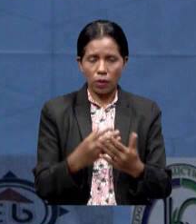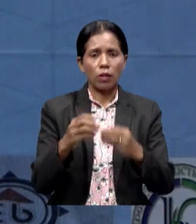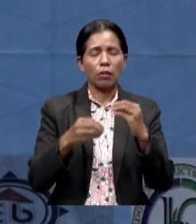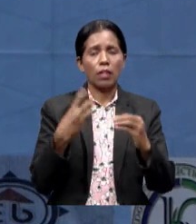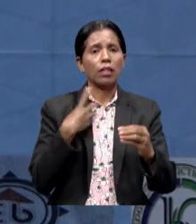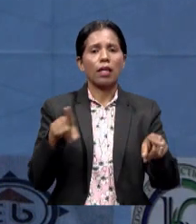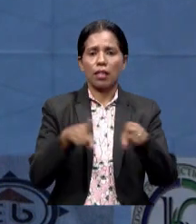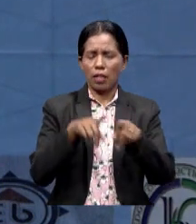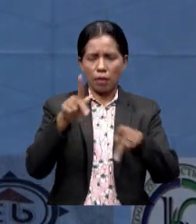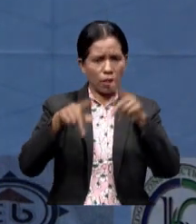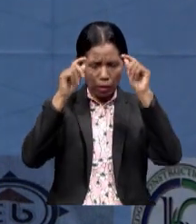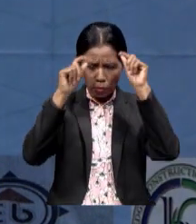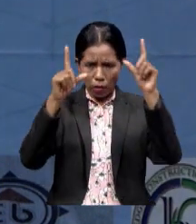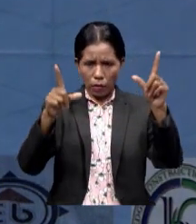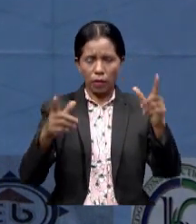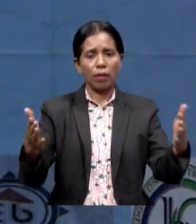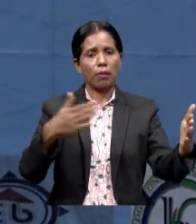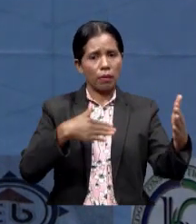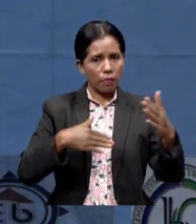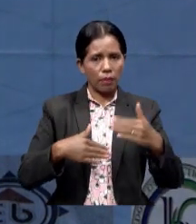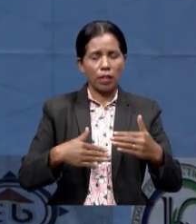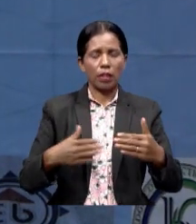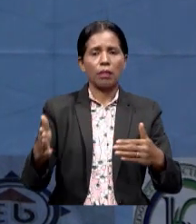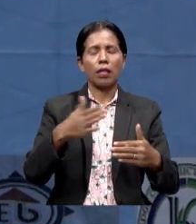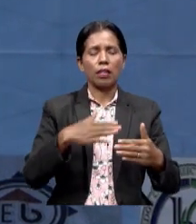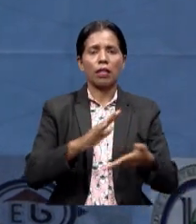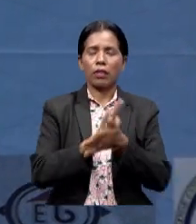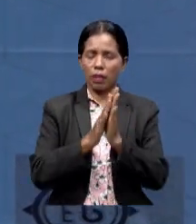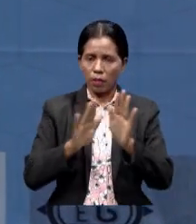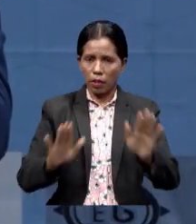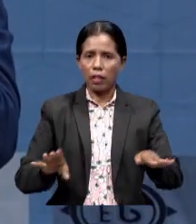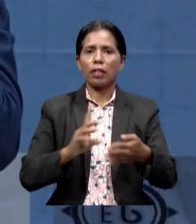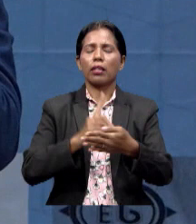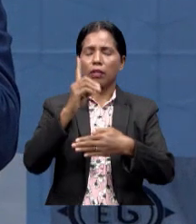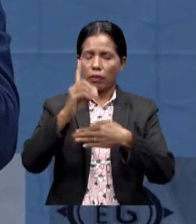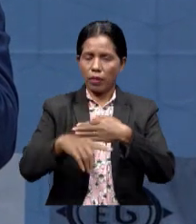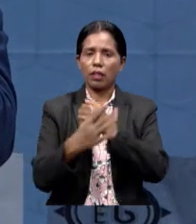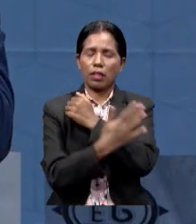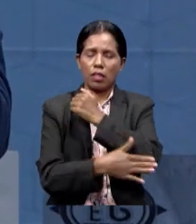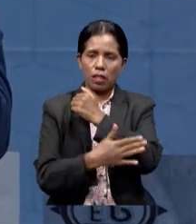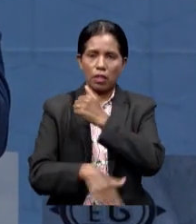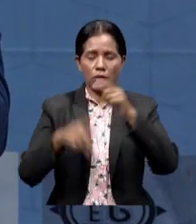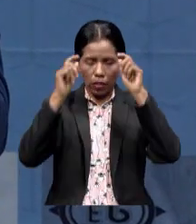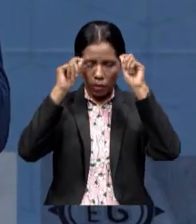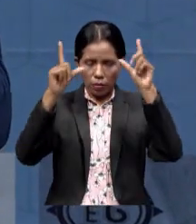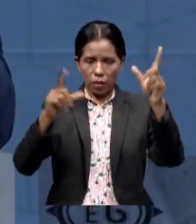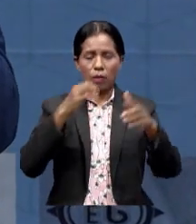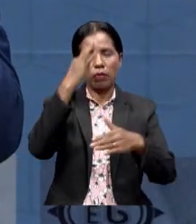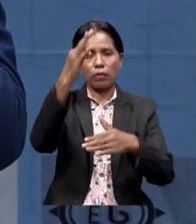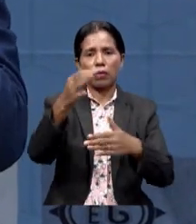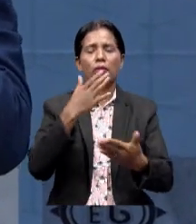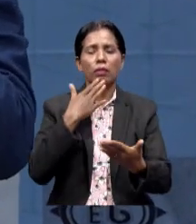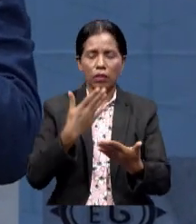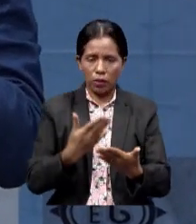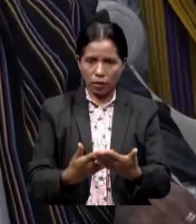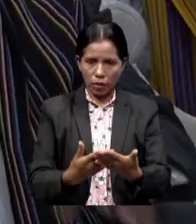ande mai ita kria meja di bamalu hodi desenvolve itinerai dobe timor leste ba futuro dan bema dia